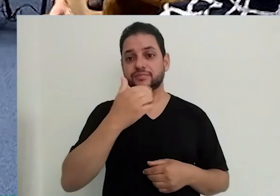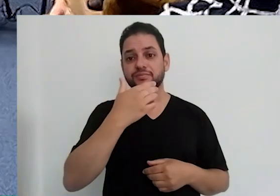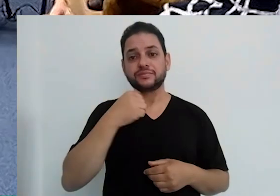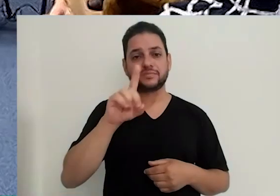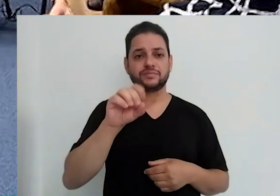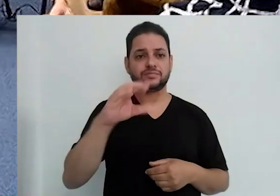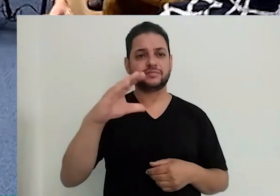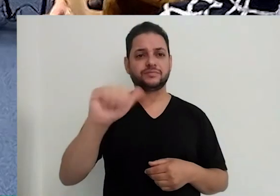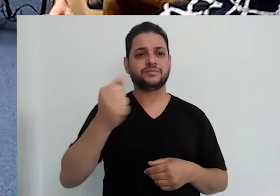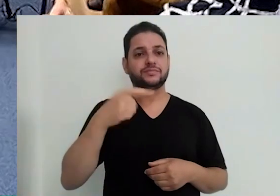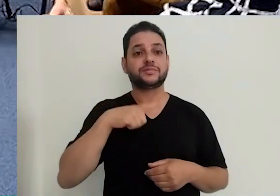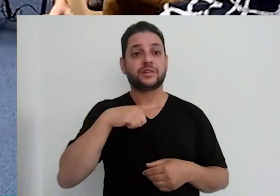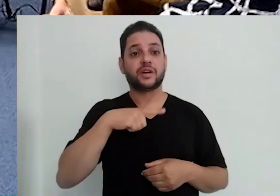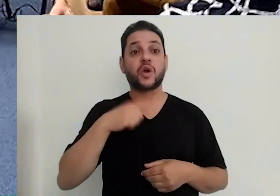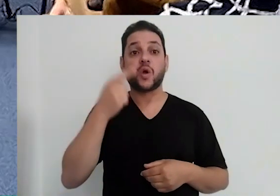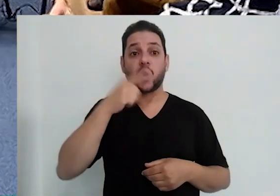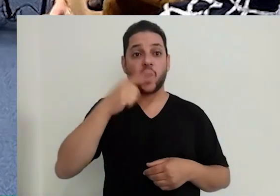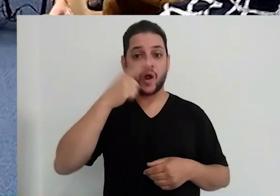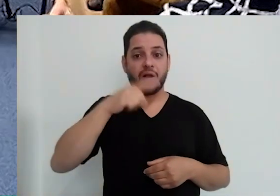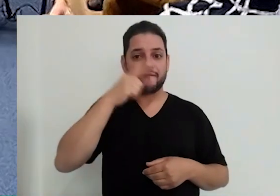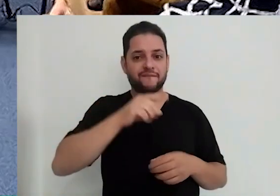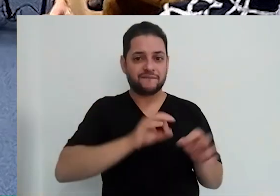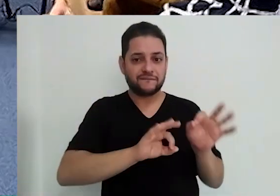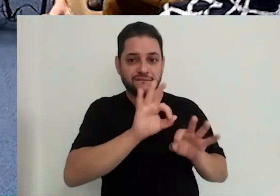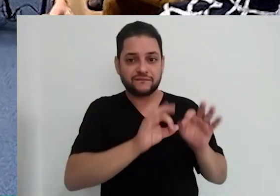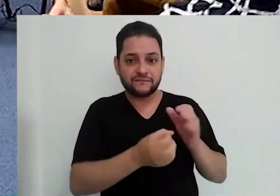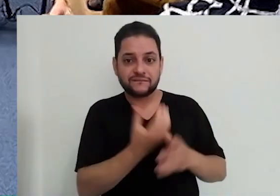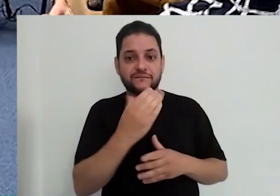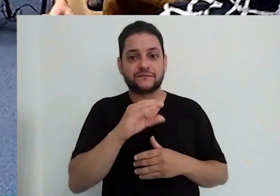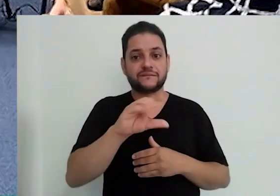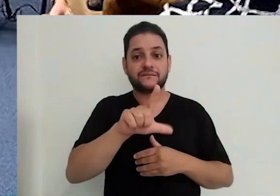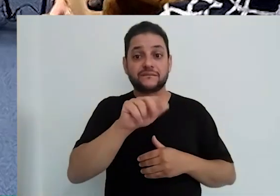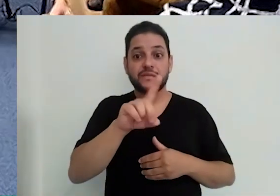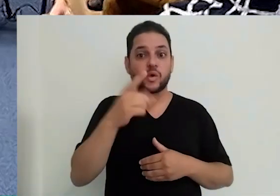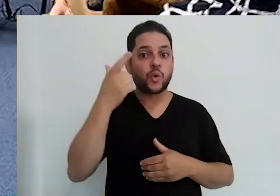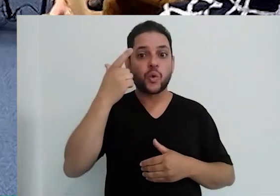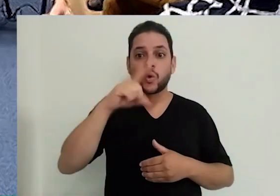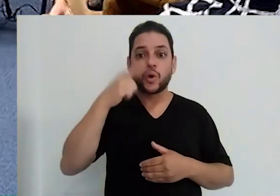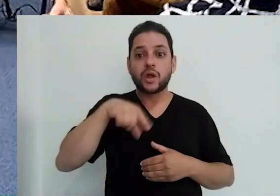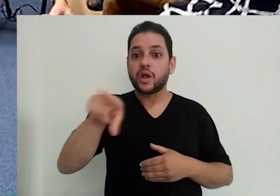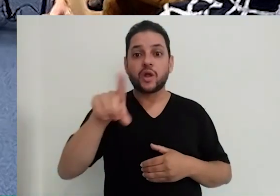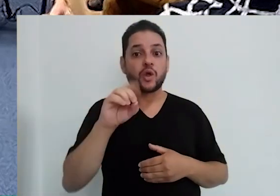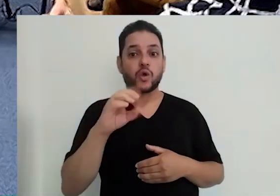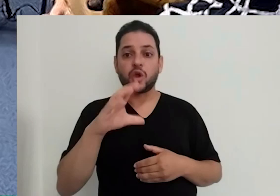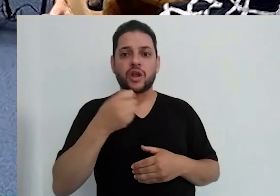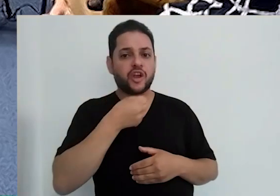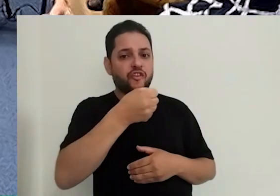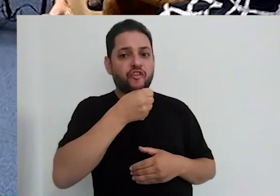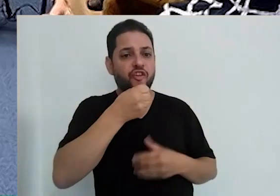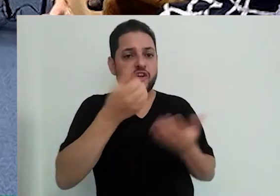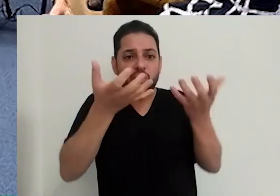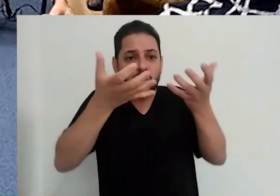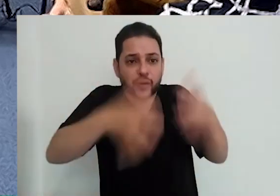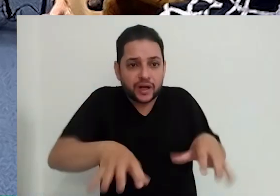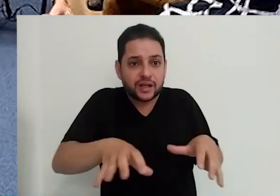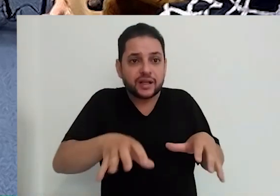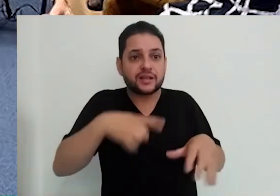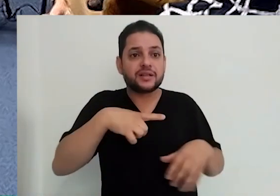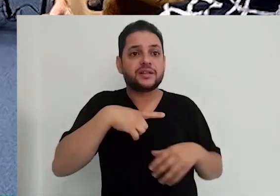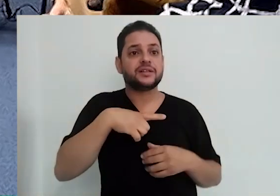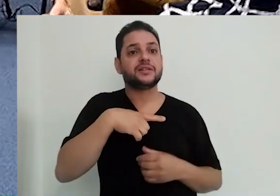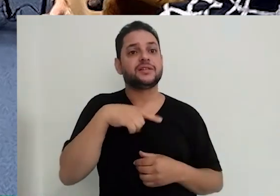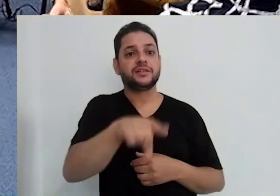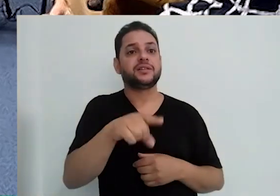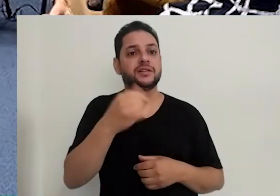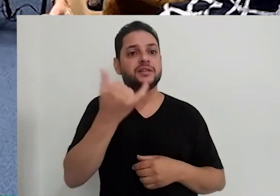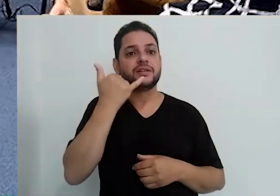nossa mais uma vez produtora que no caso era Cláudia no garoto que ela conseguiu ele não queria dar entrevista né no no podcast eu até bota um telefonema em que ele me diz